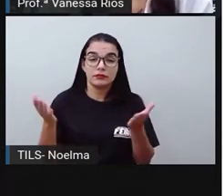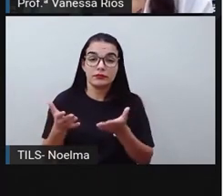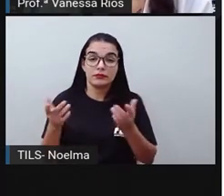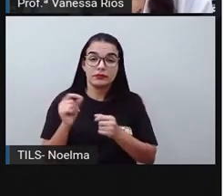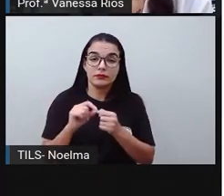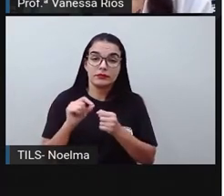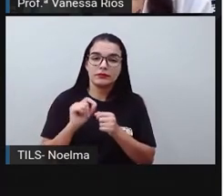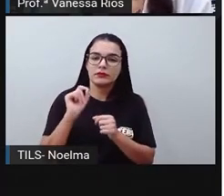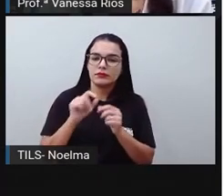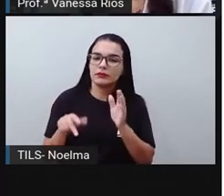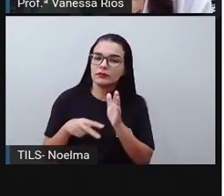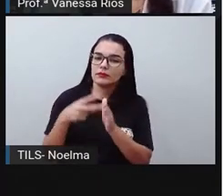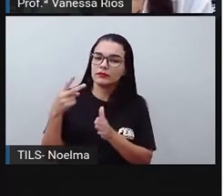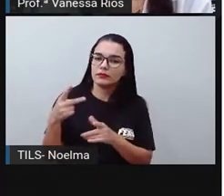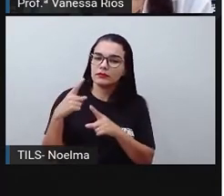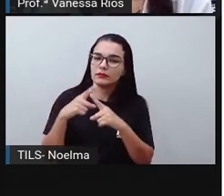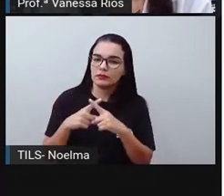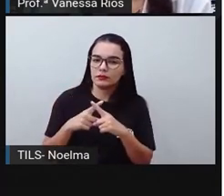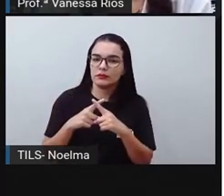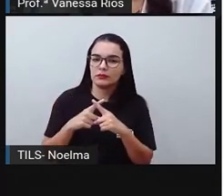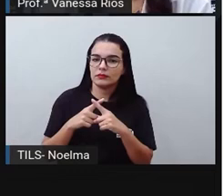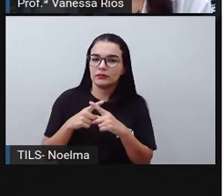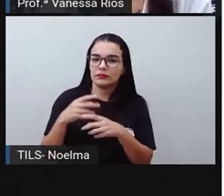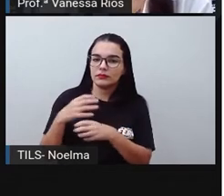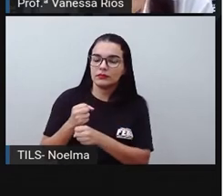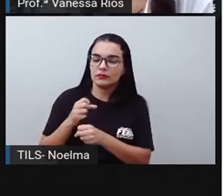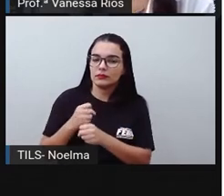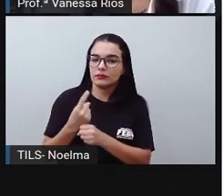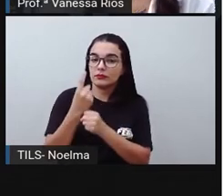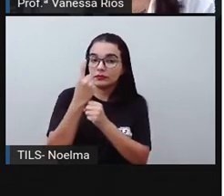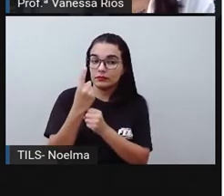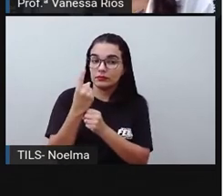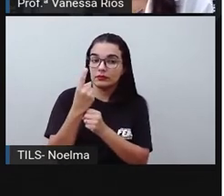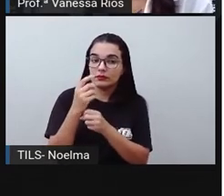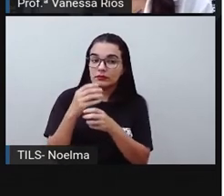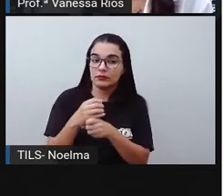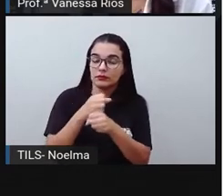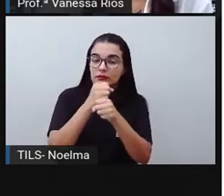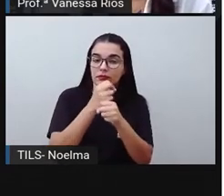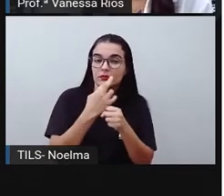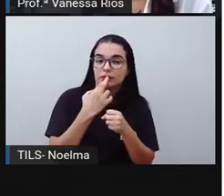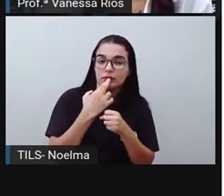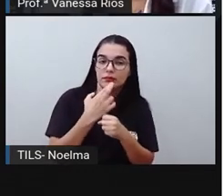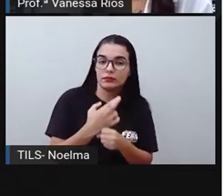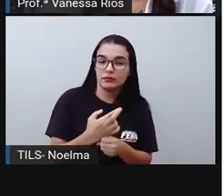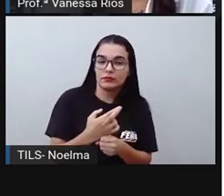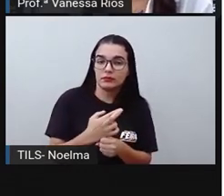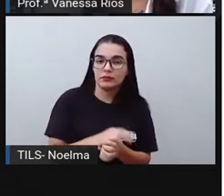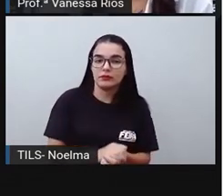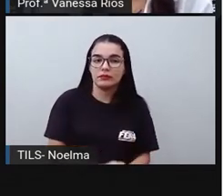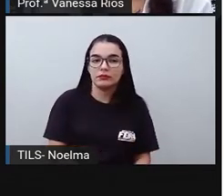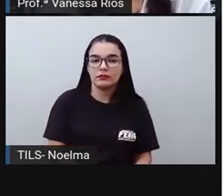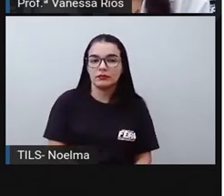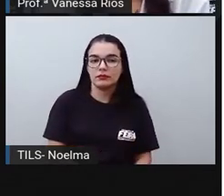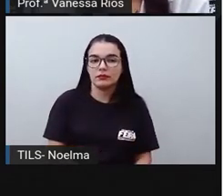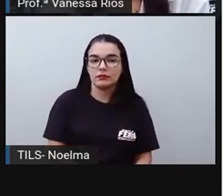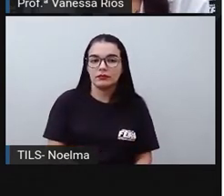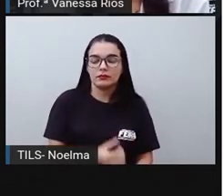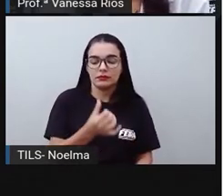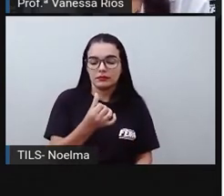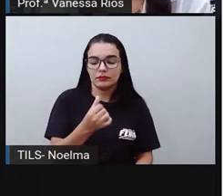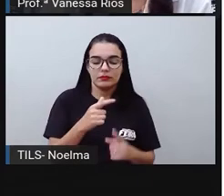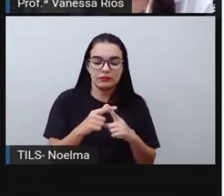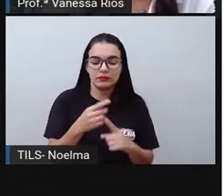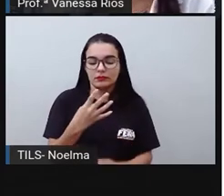Agora realizaremos a segunda multiplicação, somando 1 ao seu resultado. Ou seja, 6 vezes